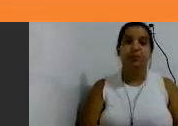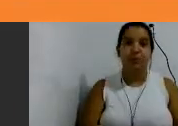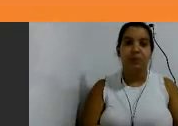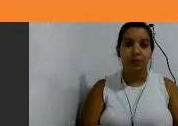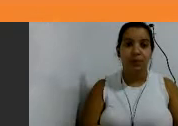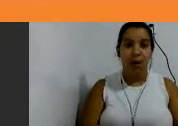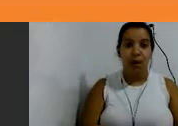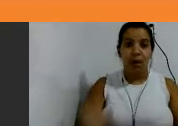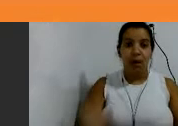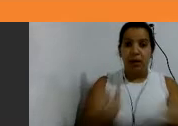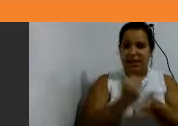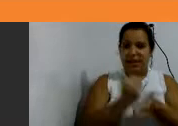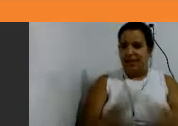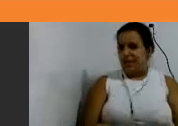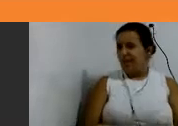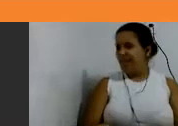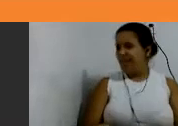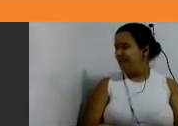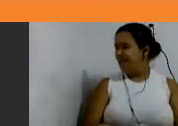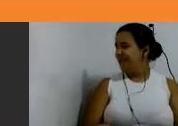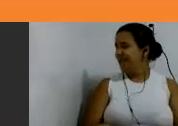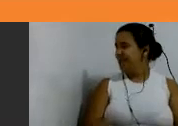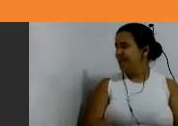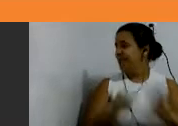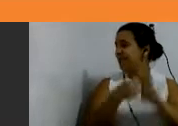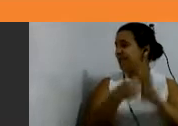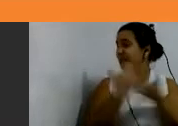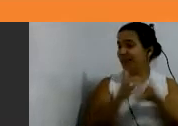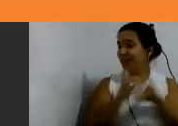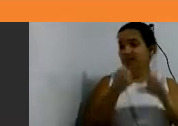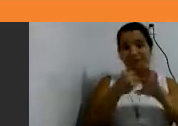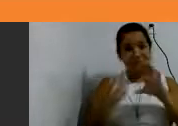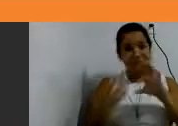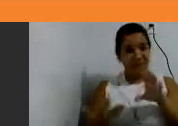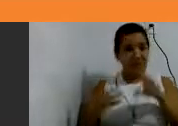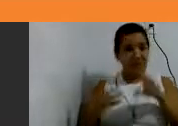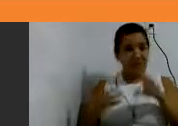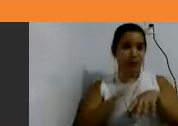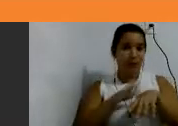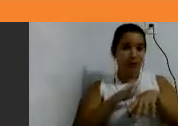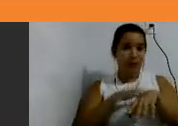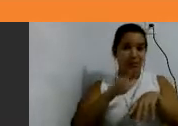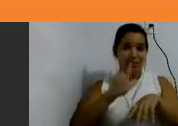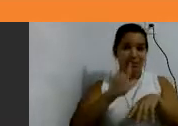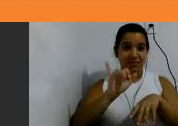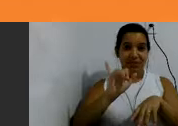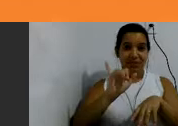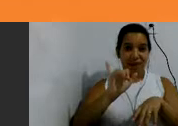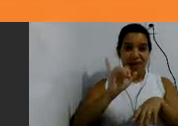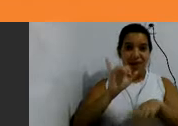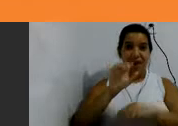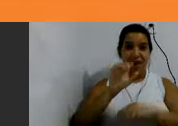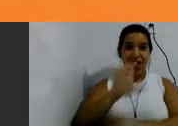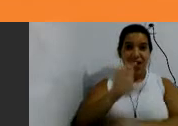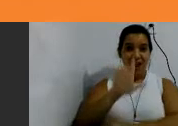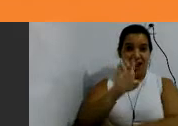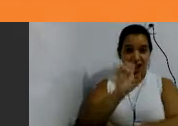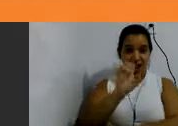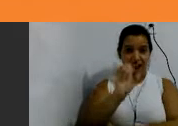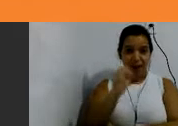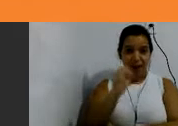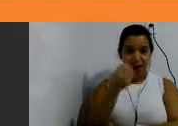começar a falar de protozoário, a gente vai falar das leishmanioses. Então, a gente tem diversas formas